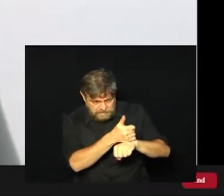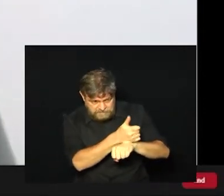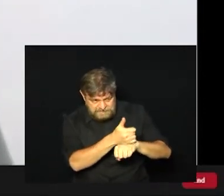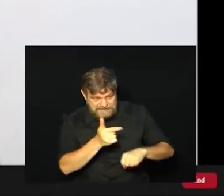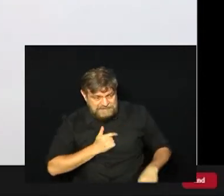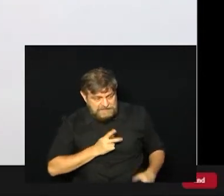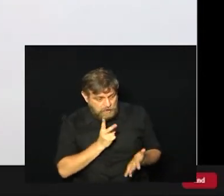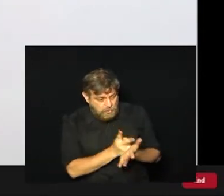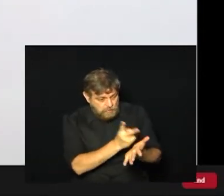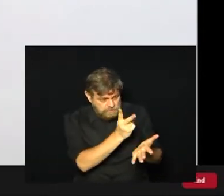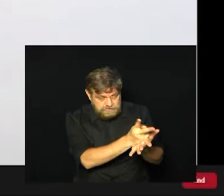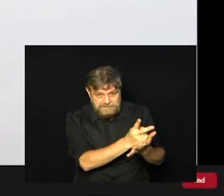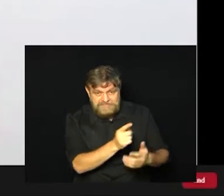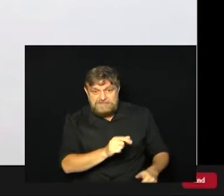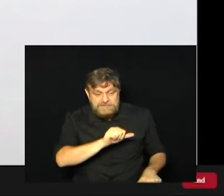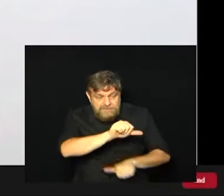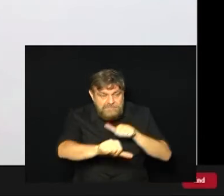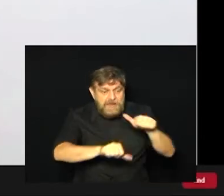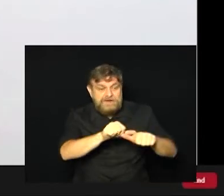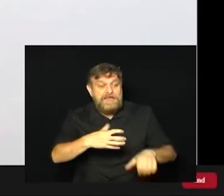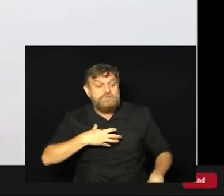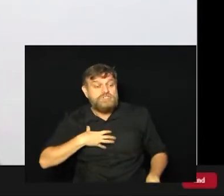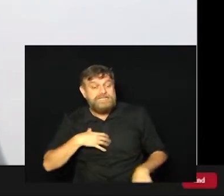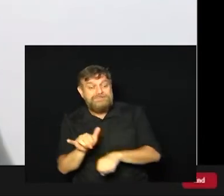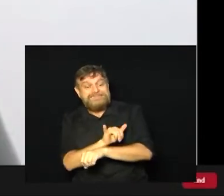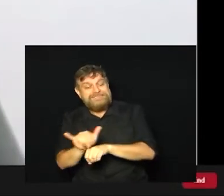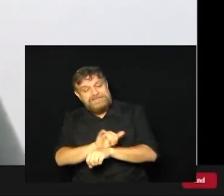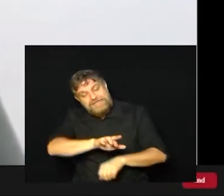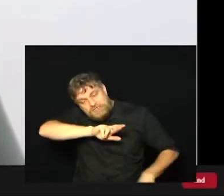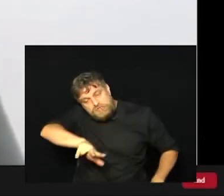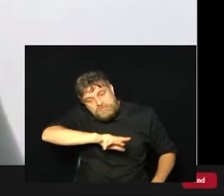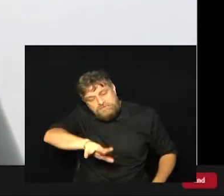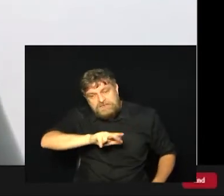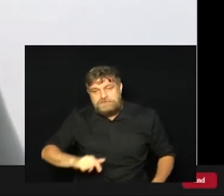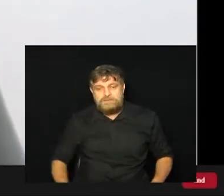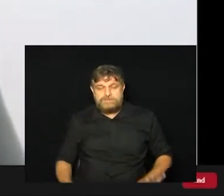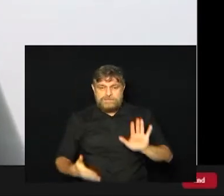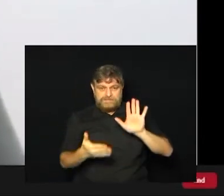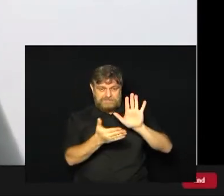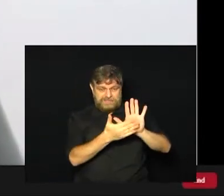que continua existindo, só que a gente vai ter que atender de uma forma diferente. Então não é que o propósito